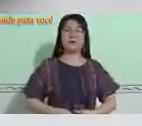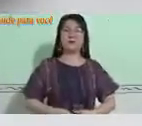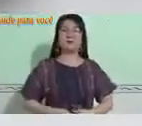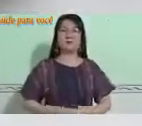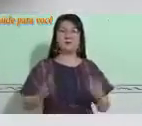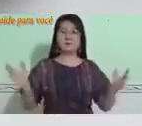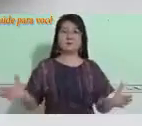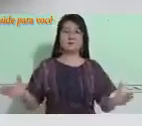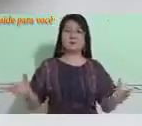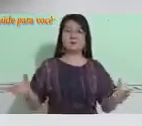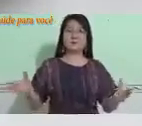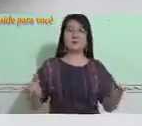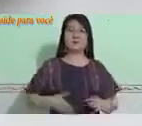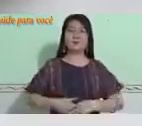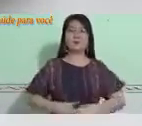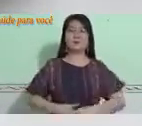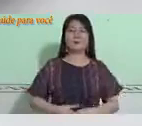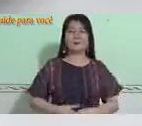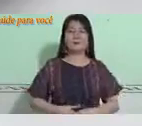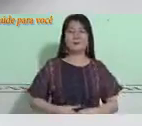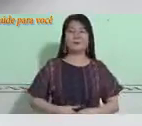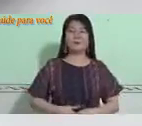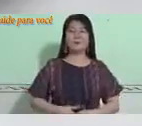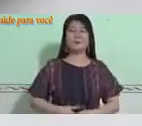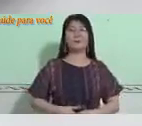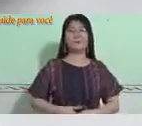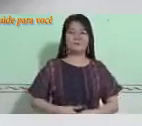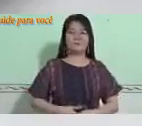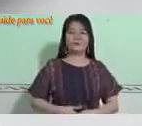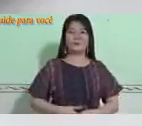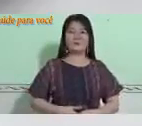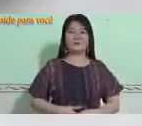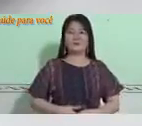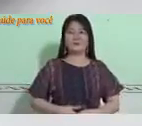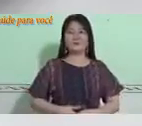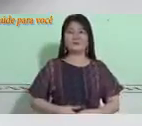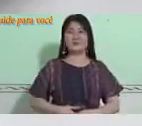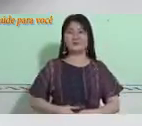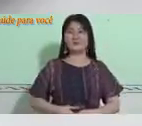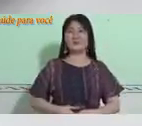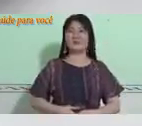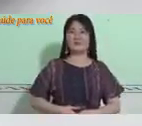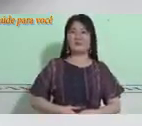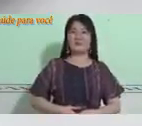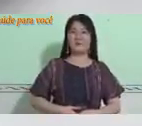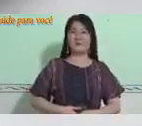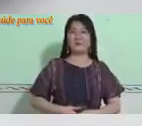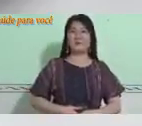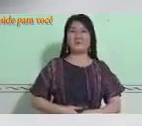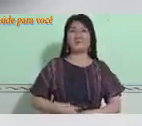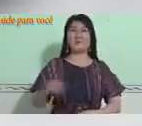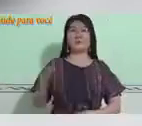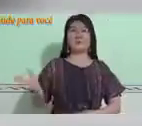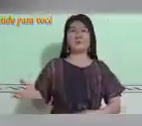Saiba reconhecer os sintomas de síndrome nefrótica. O que fazer 2. Quando a presença de gordura na urina é